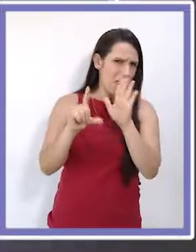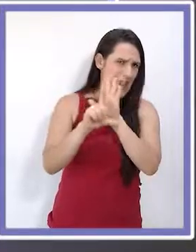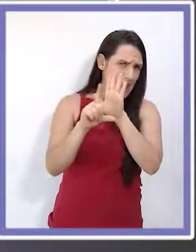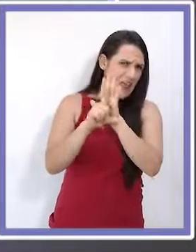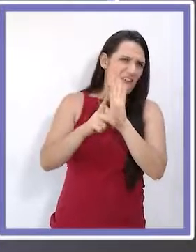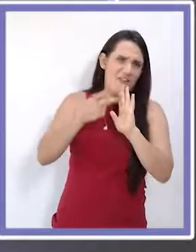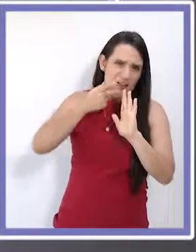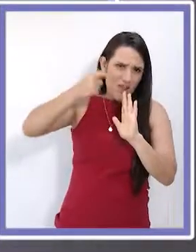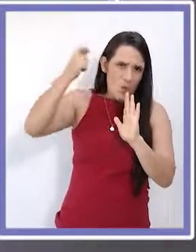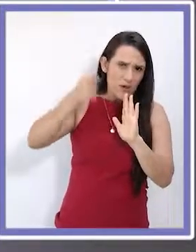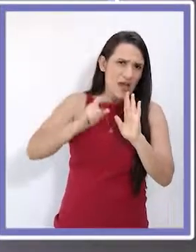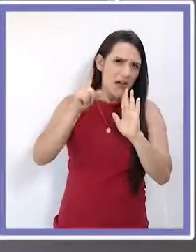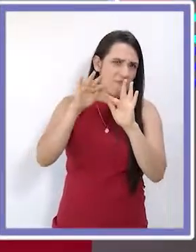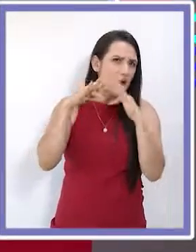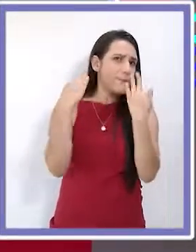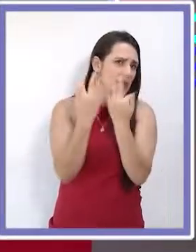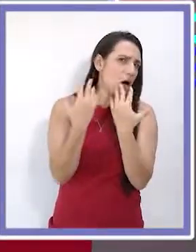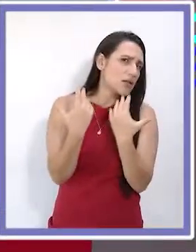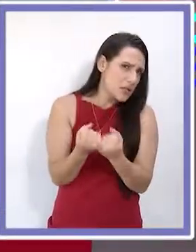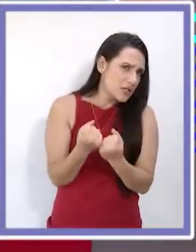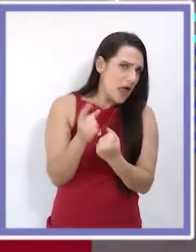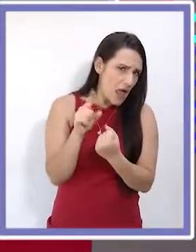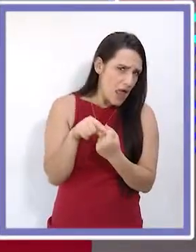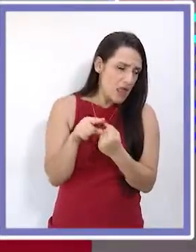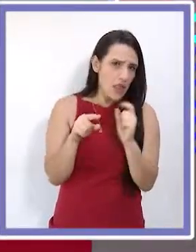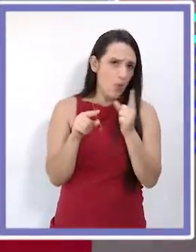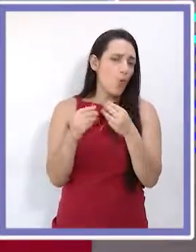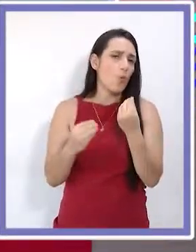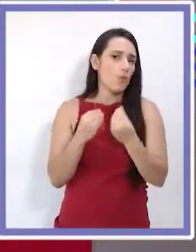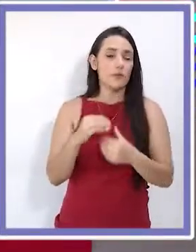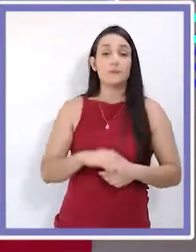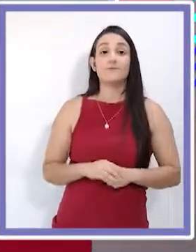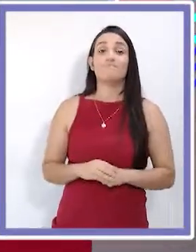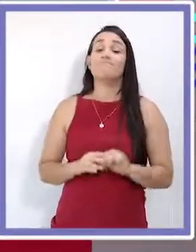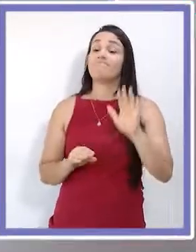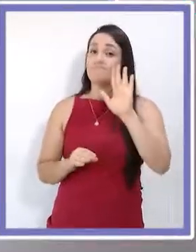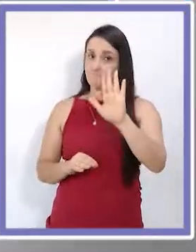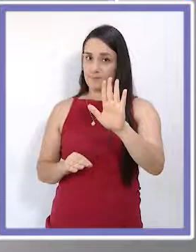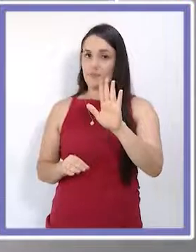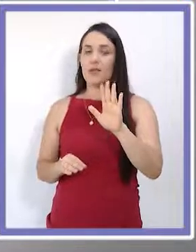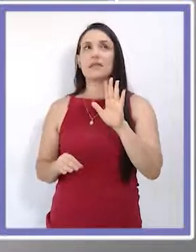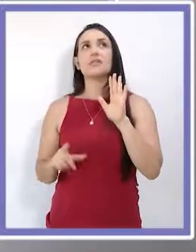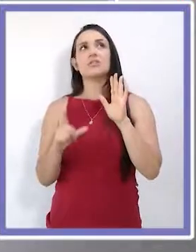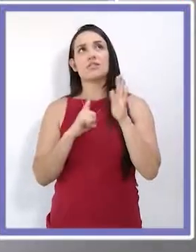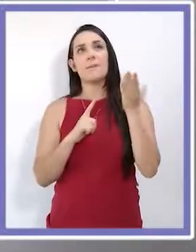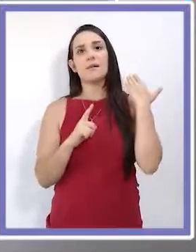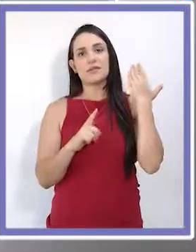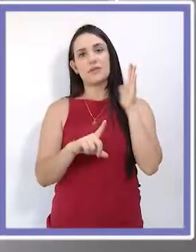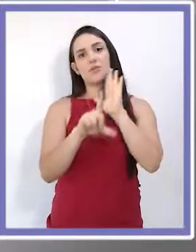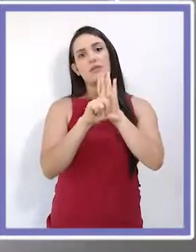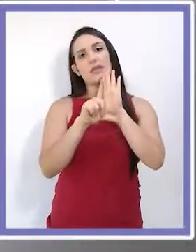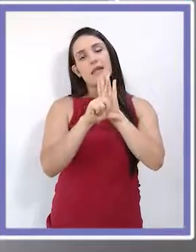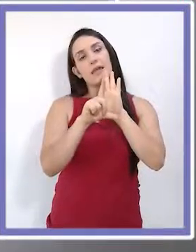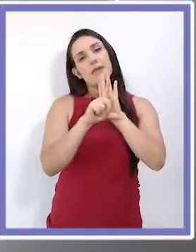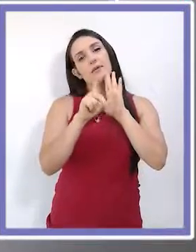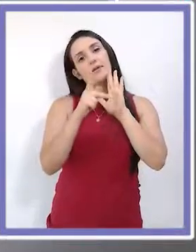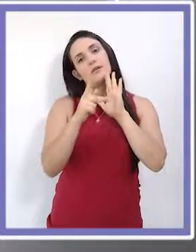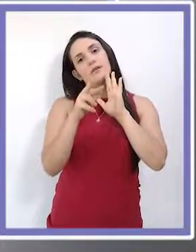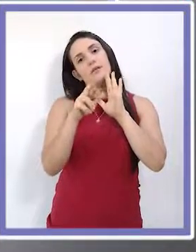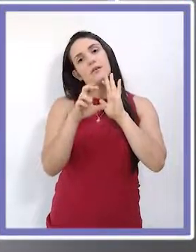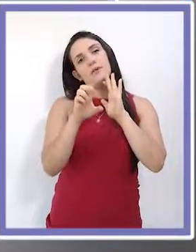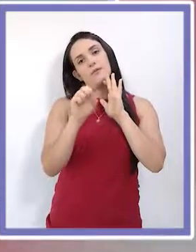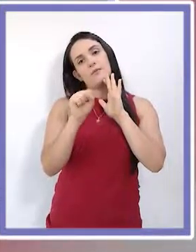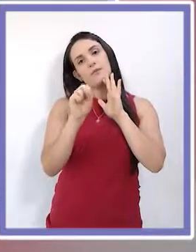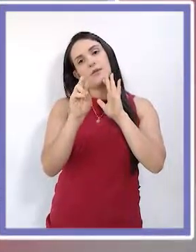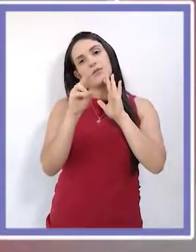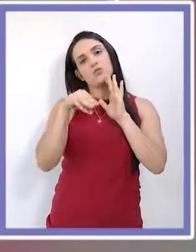tem que autorizar, é por isso que existe esse processo? Sim, nós tínhamos uma lei que era a lei presumida,